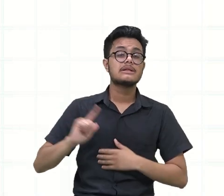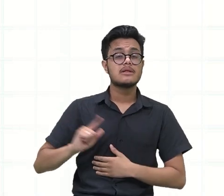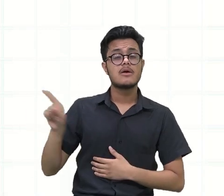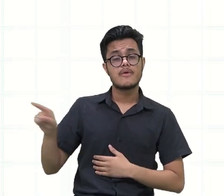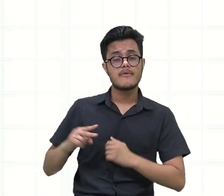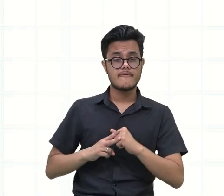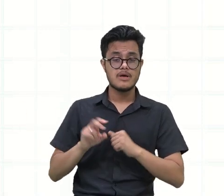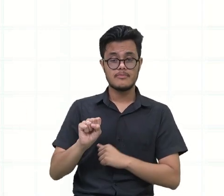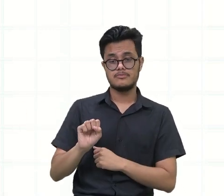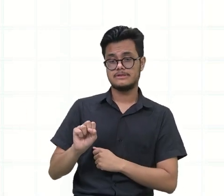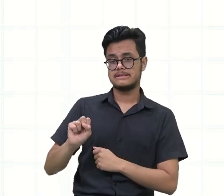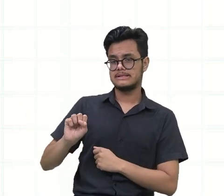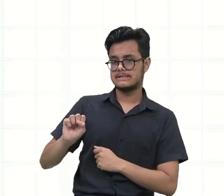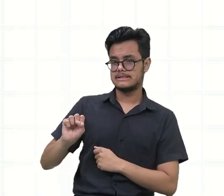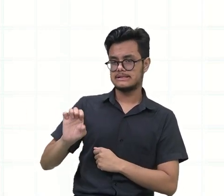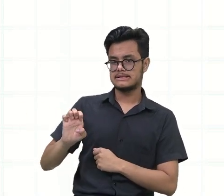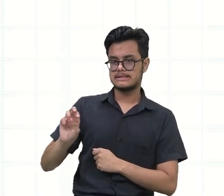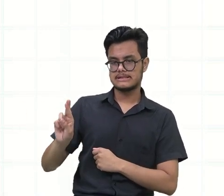que está no imperativo.